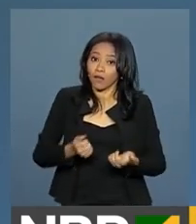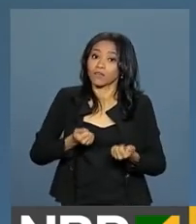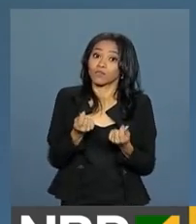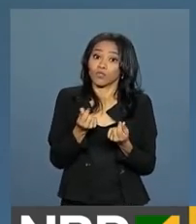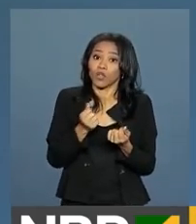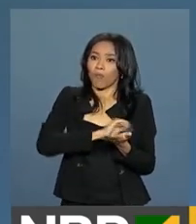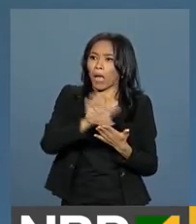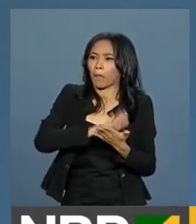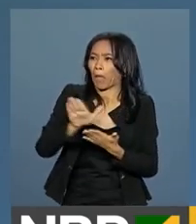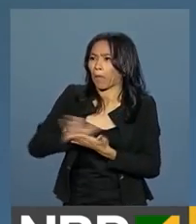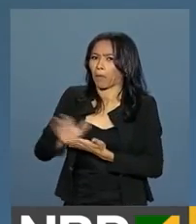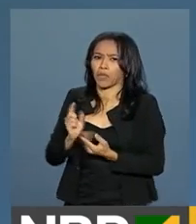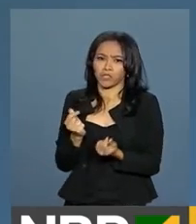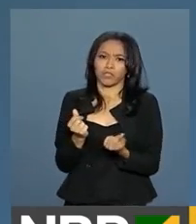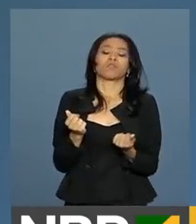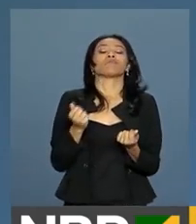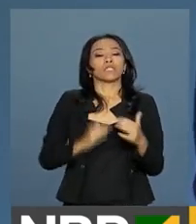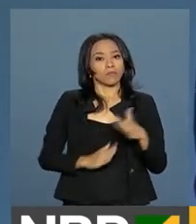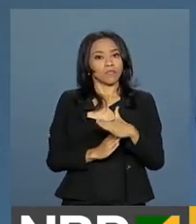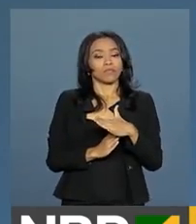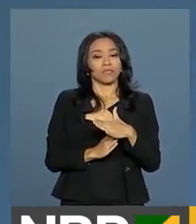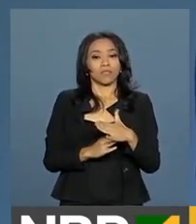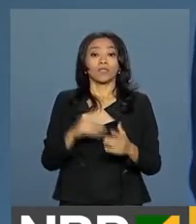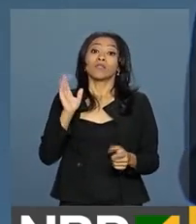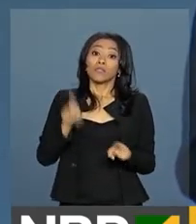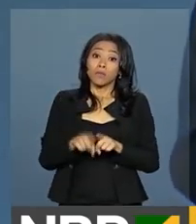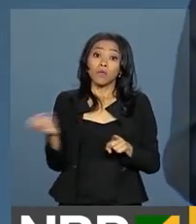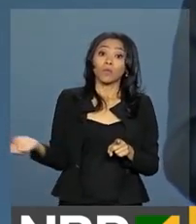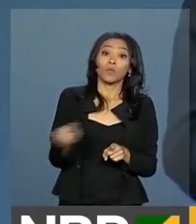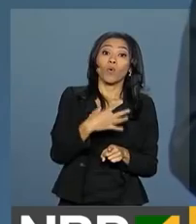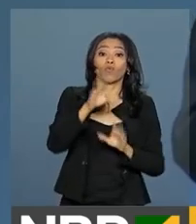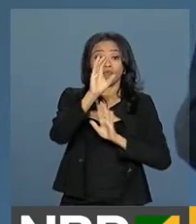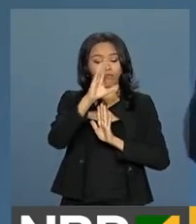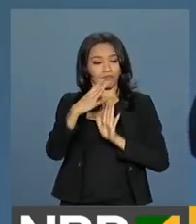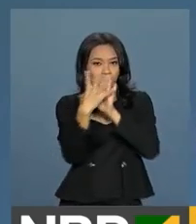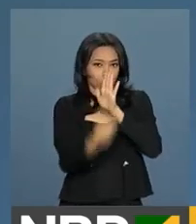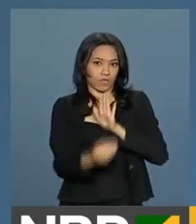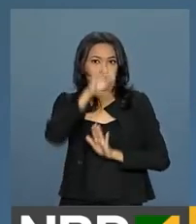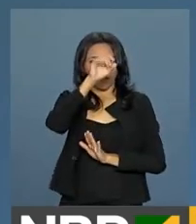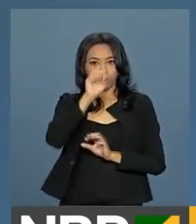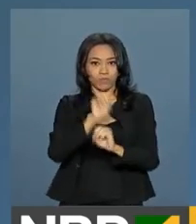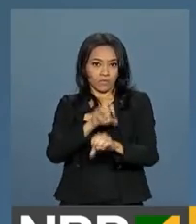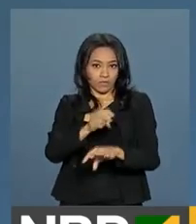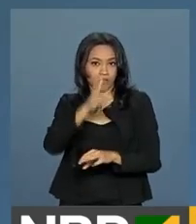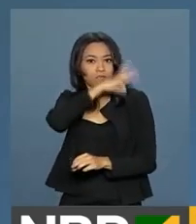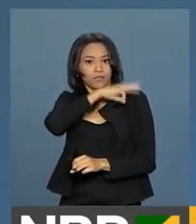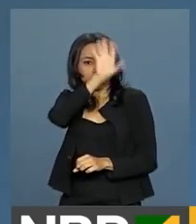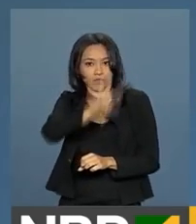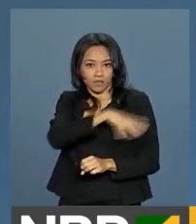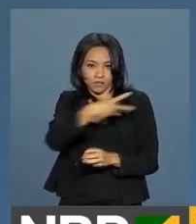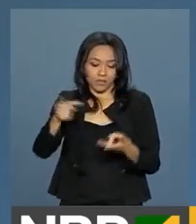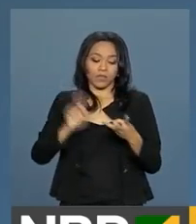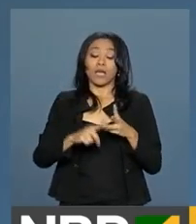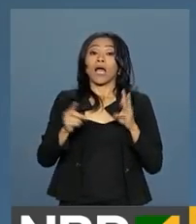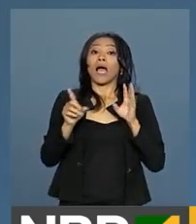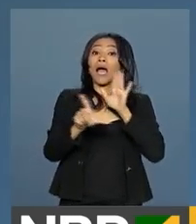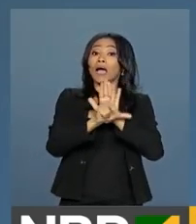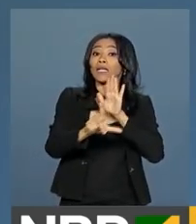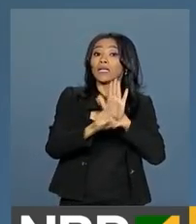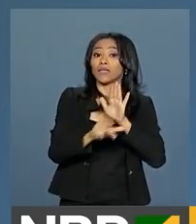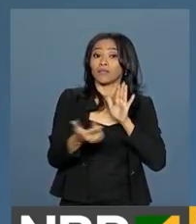sabem todos a modernização trabalhista o novo ensino médio além das estatais o aprimoramento do mercado